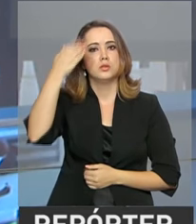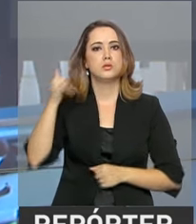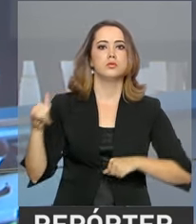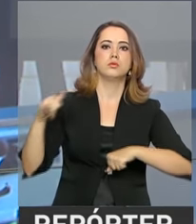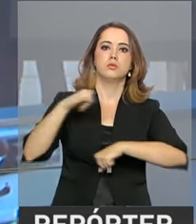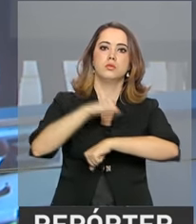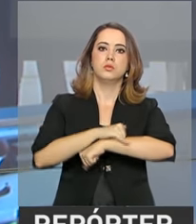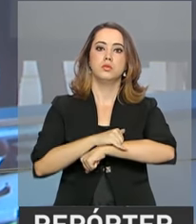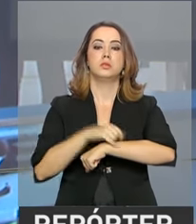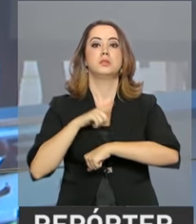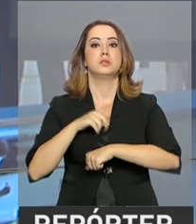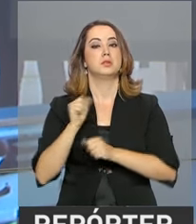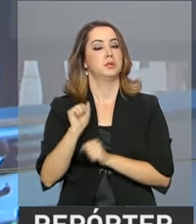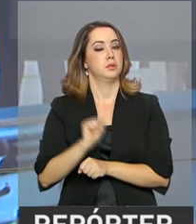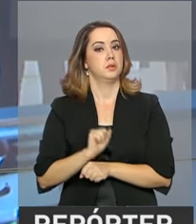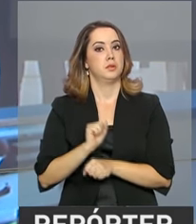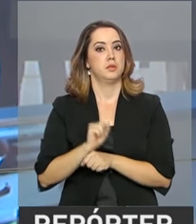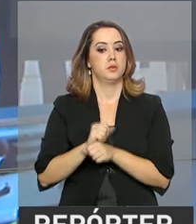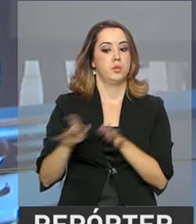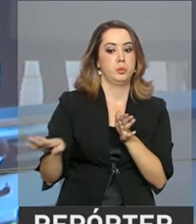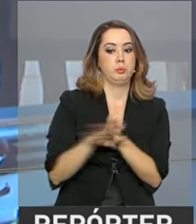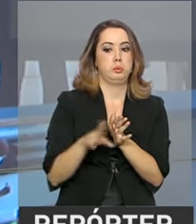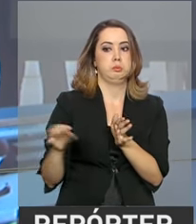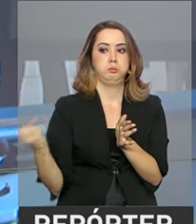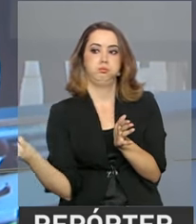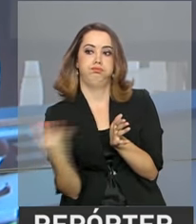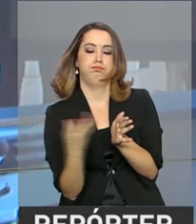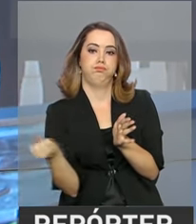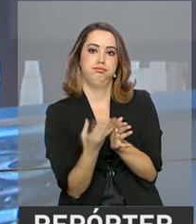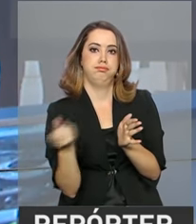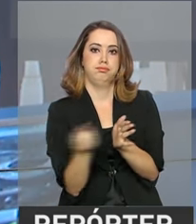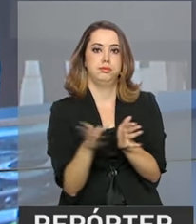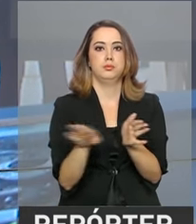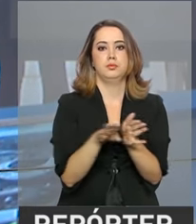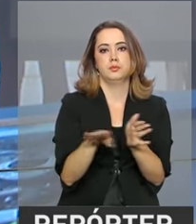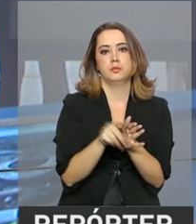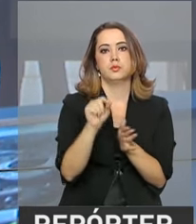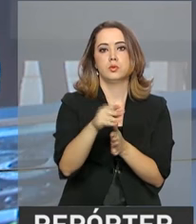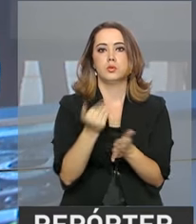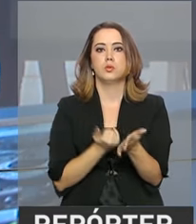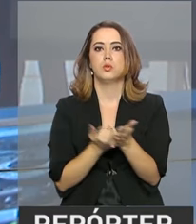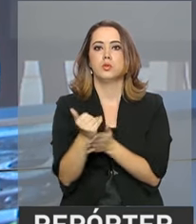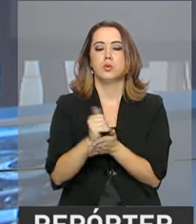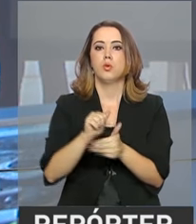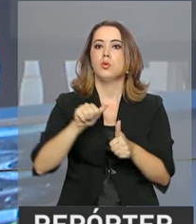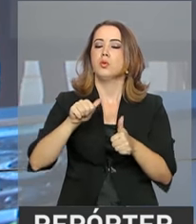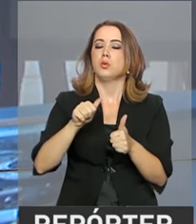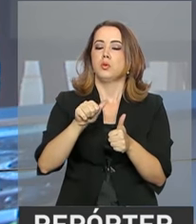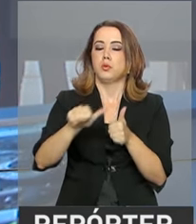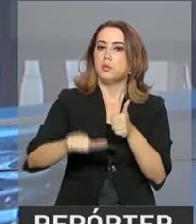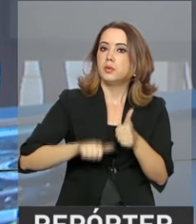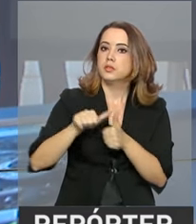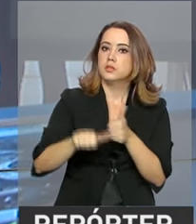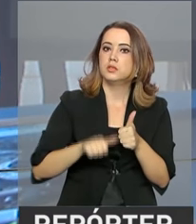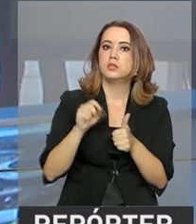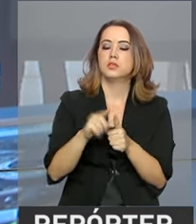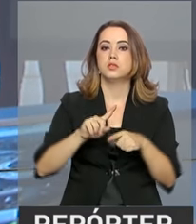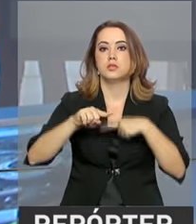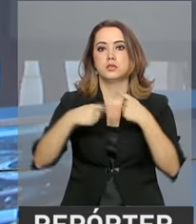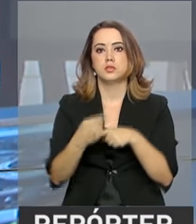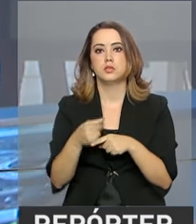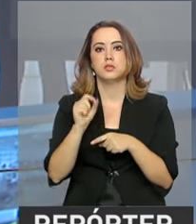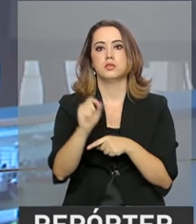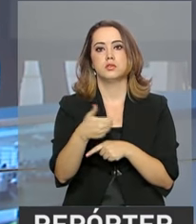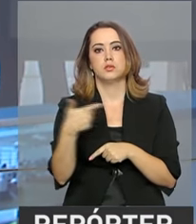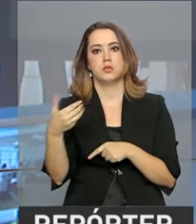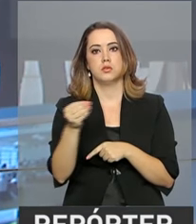aeroportuárias esperam picos de embarque e desembarque a partir da próxima semana, com o início das competições do atletismo, e a partir do fim de semana dos dias